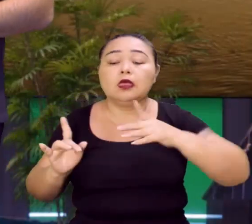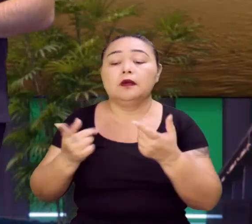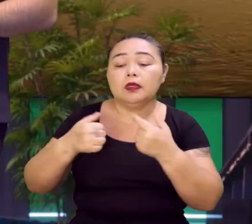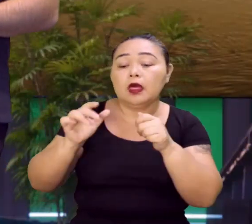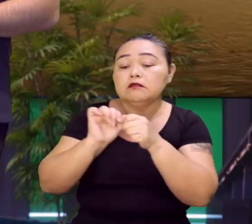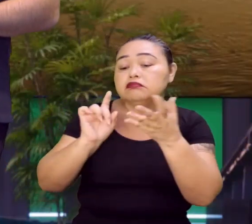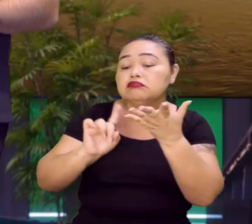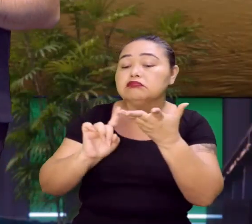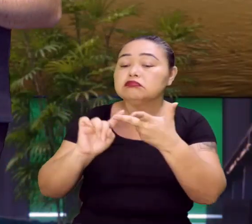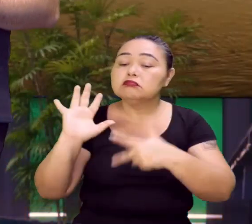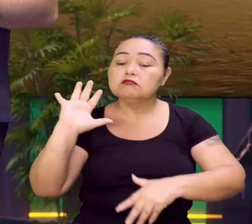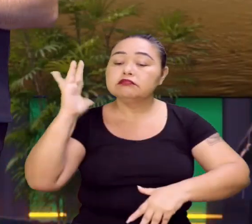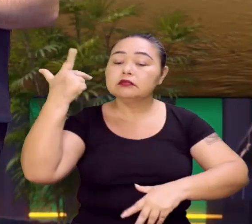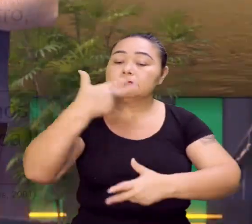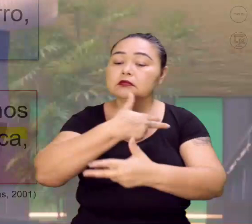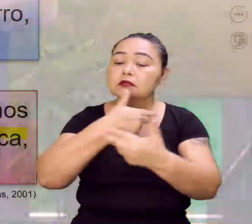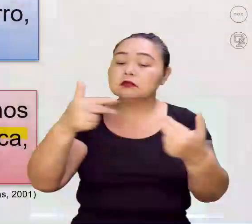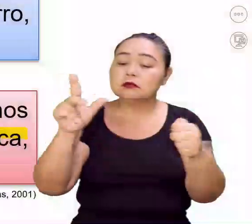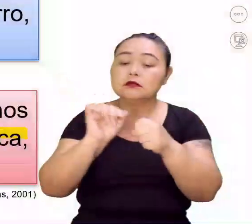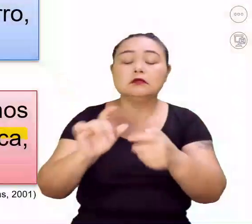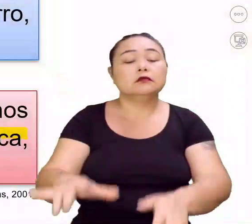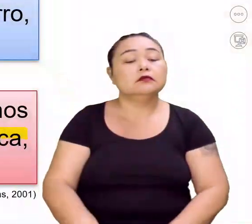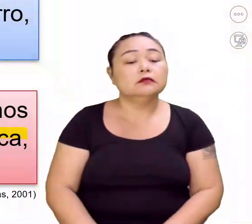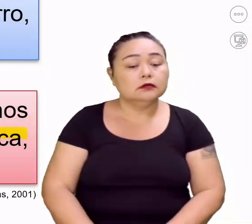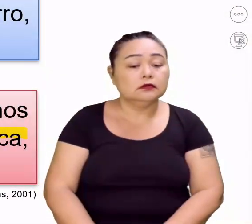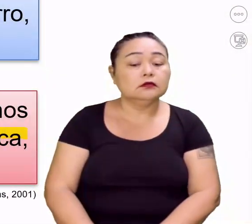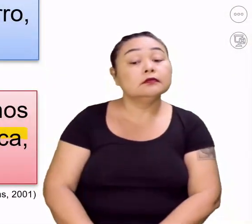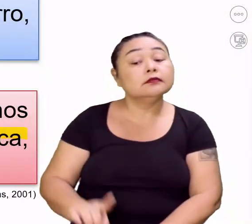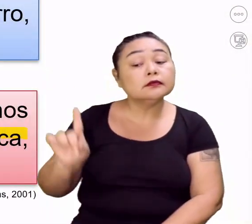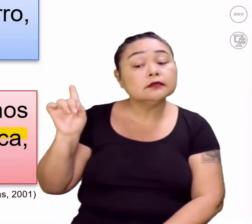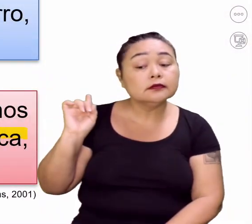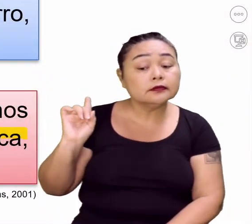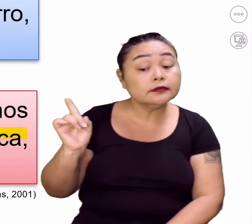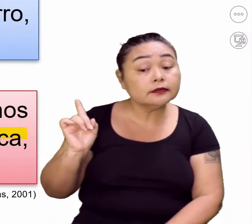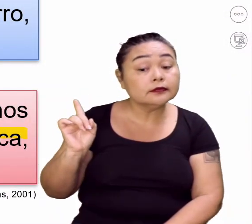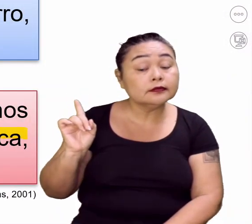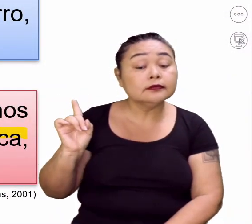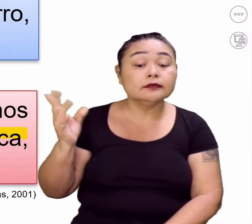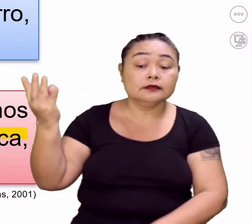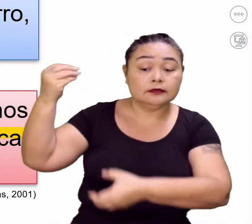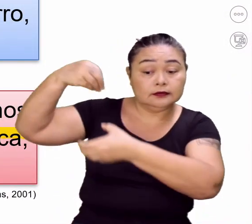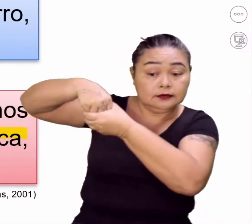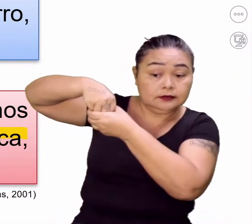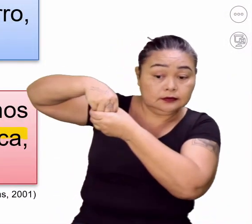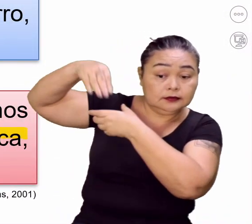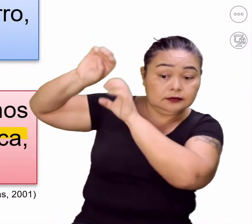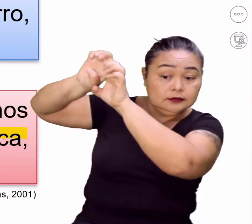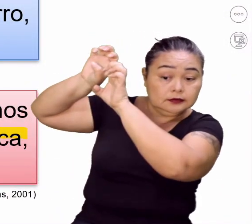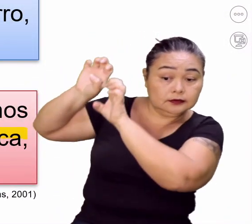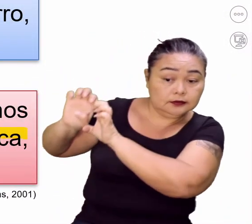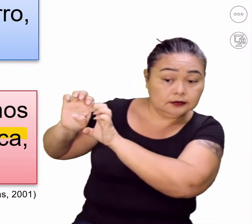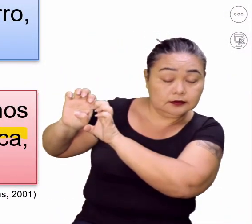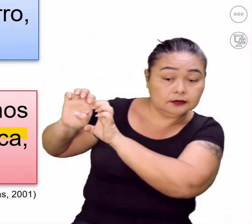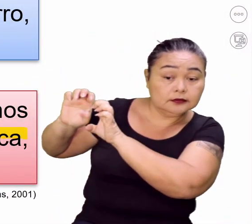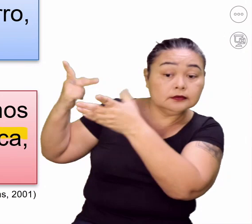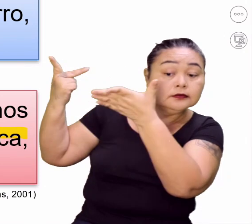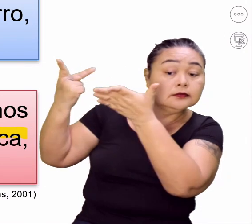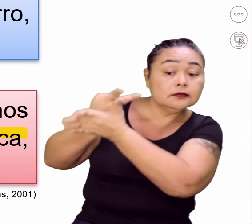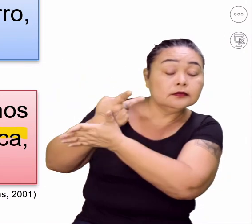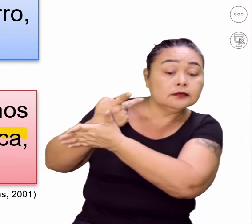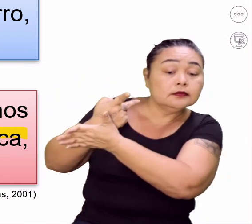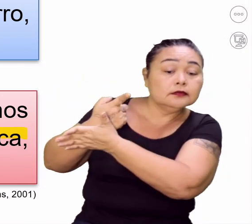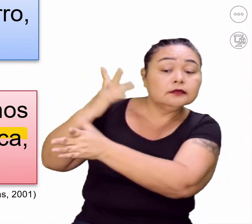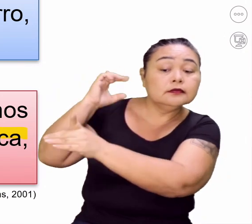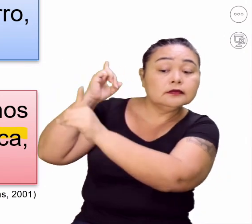intempéricos. Beleza? Vamos lá. E aí está falando que dentro dessa estrutura, o que vai acontecer? A